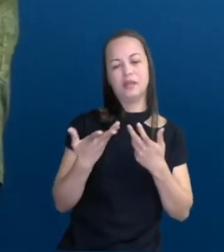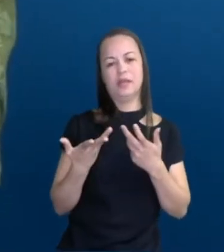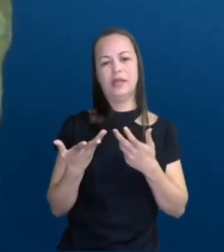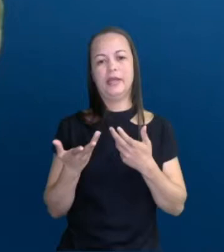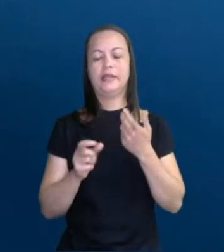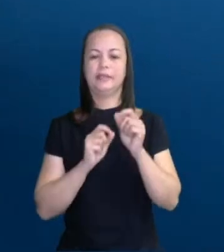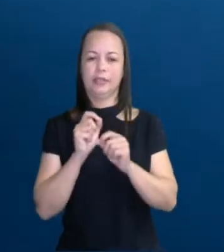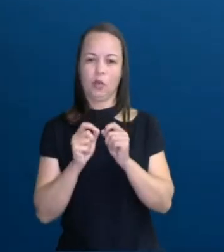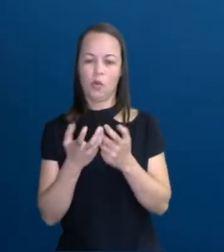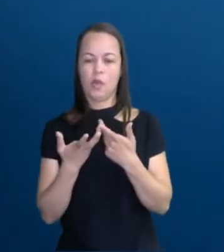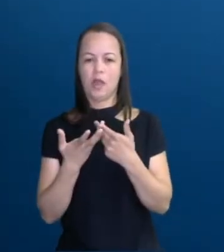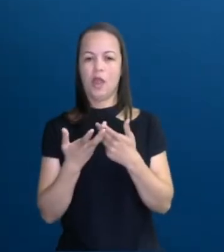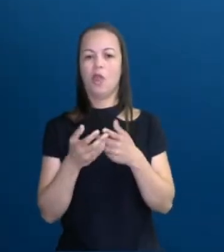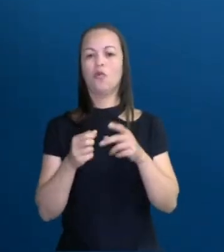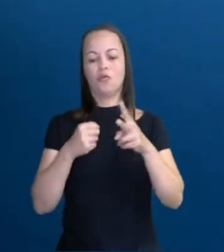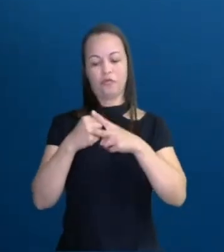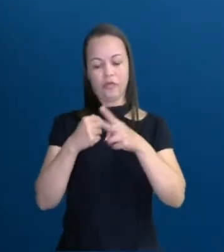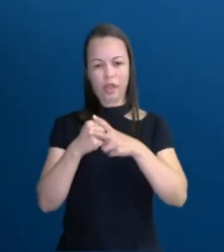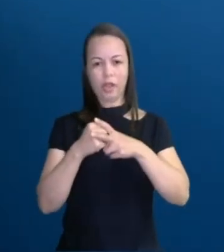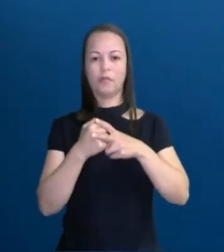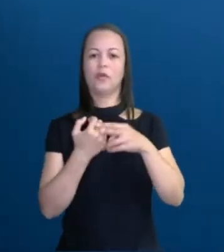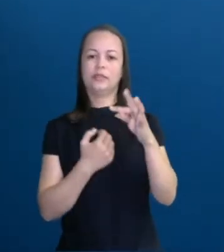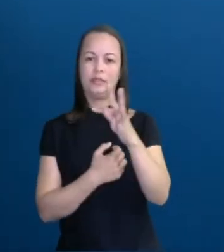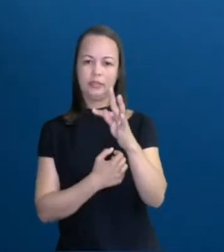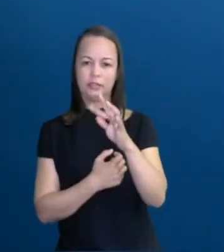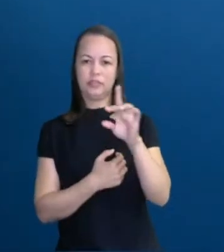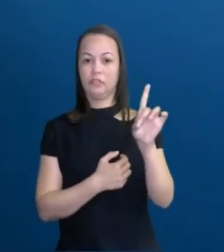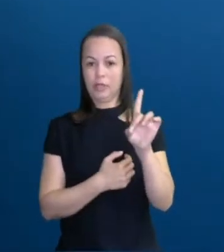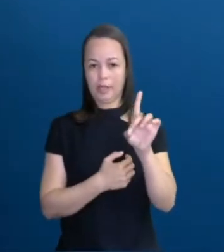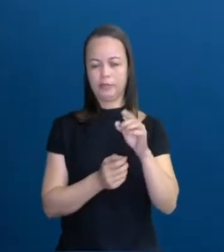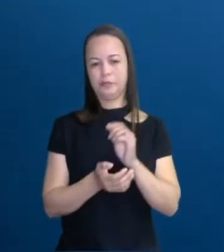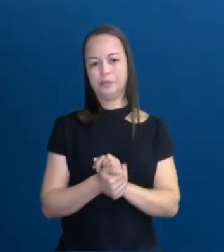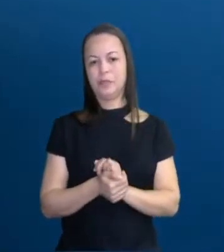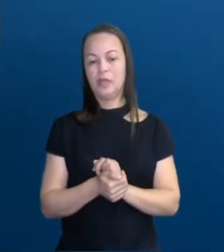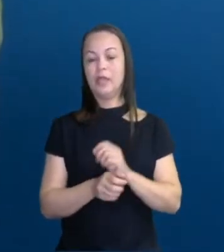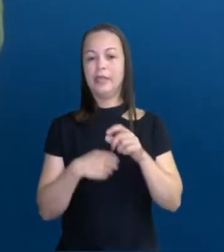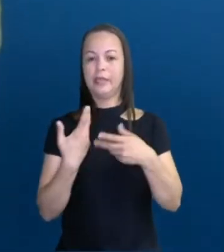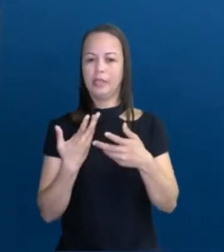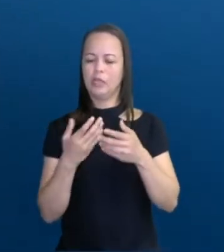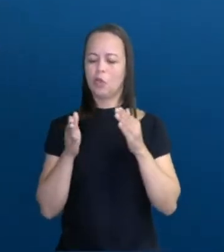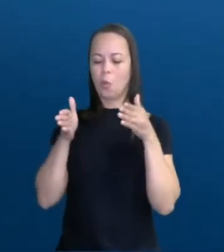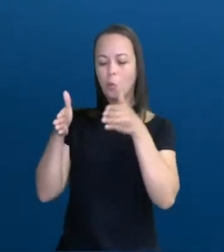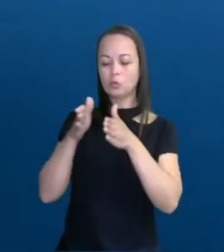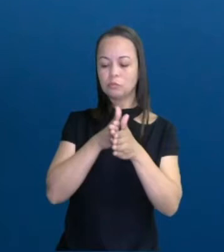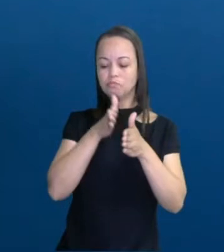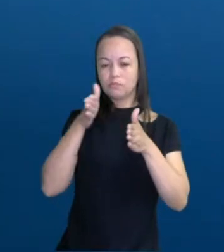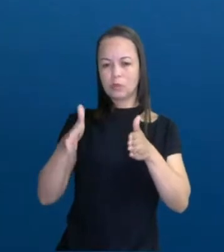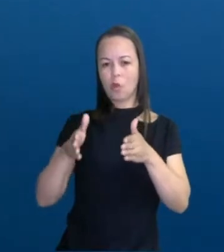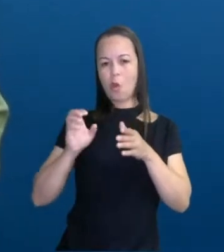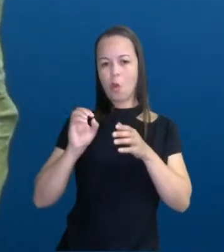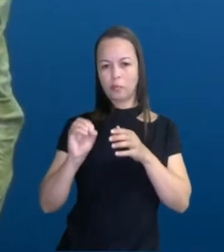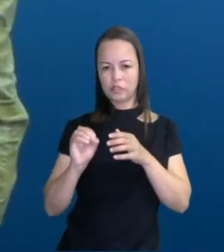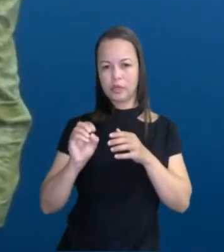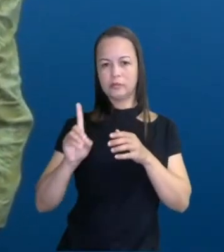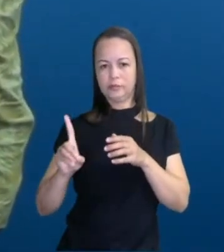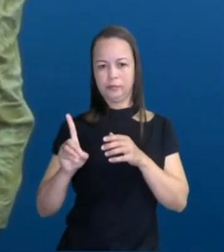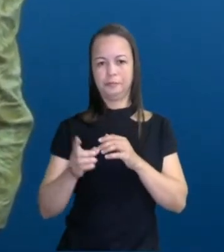é transitivo direto. E o seu complemento, consequentemente, é o objeto direto.